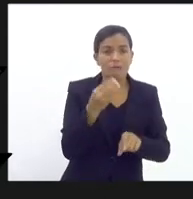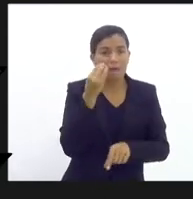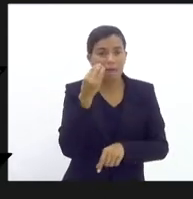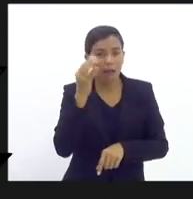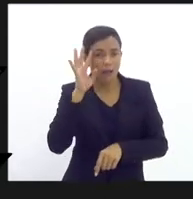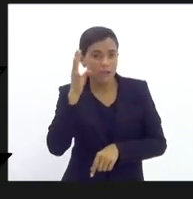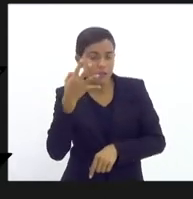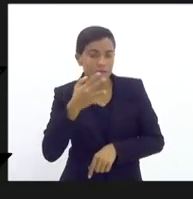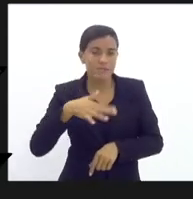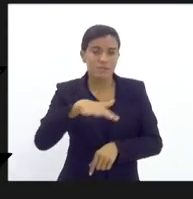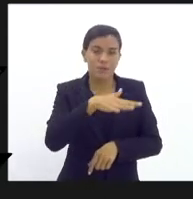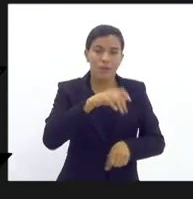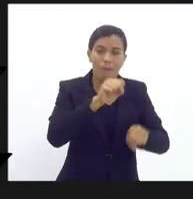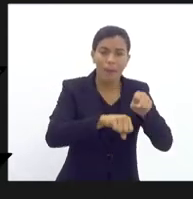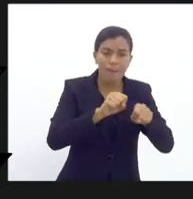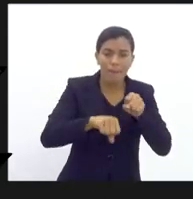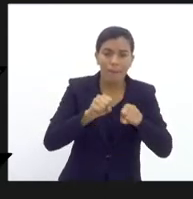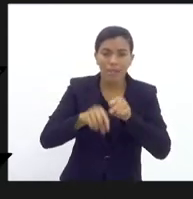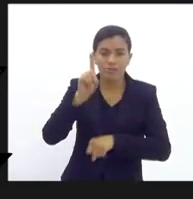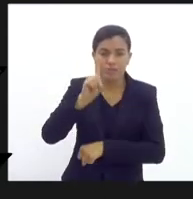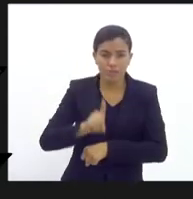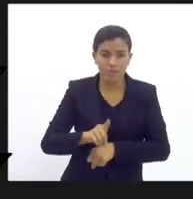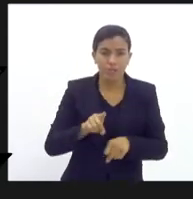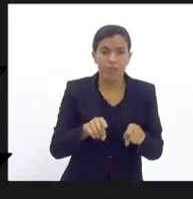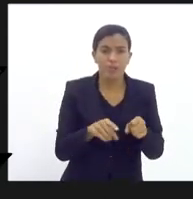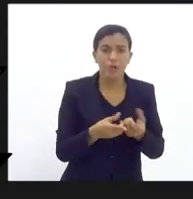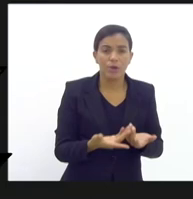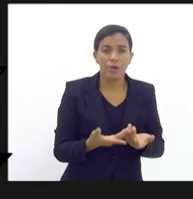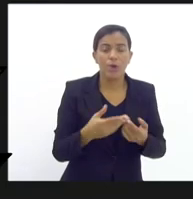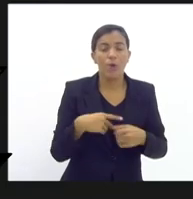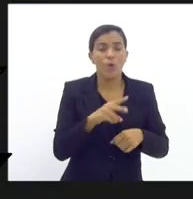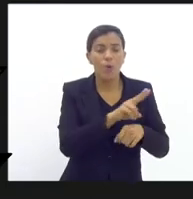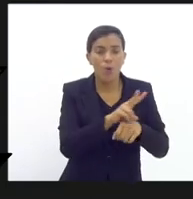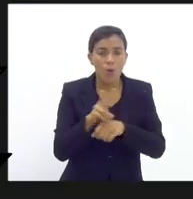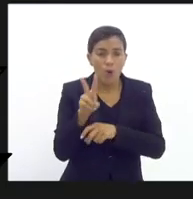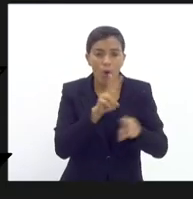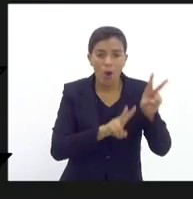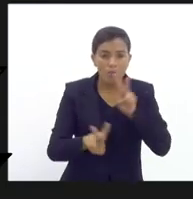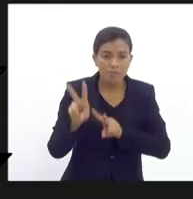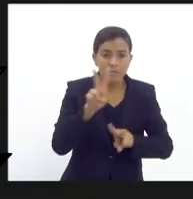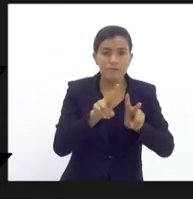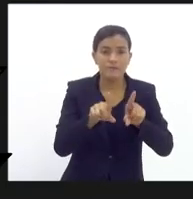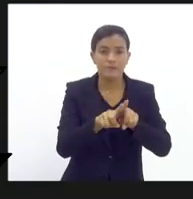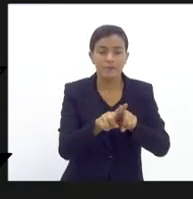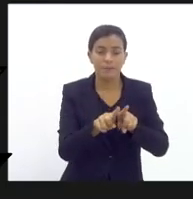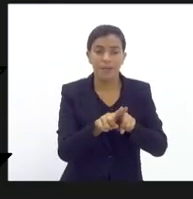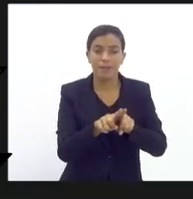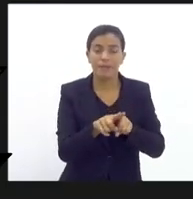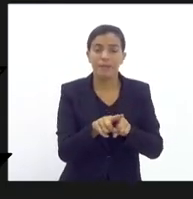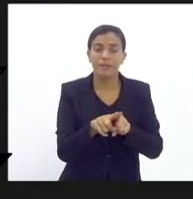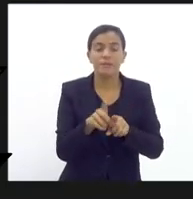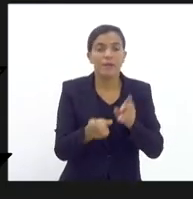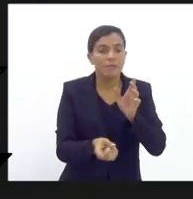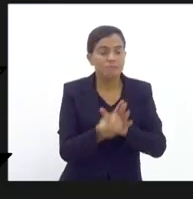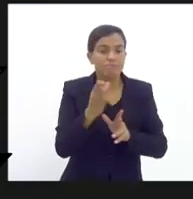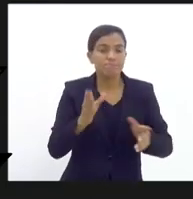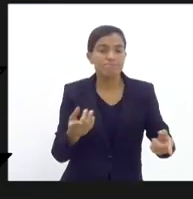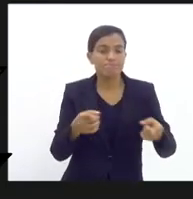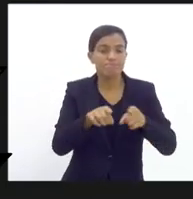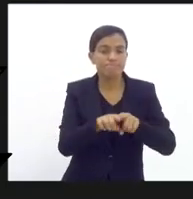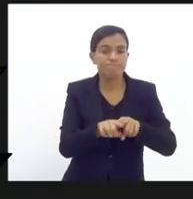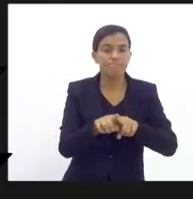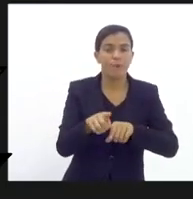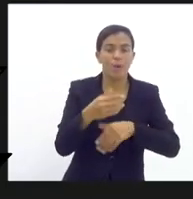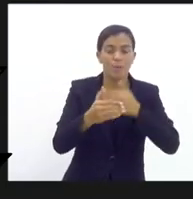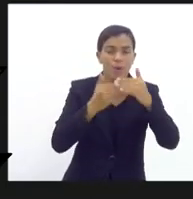para essas situações de violação de direitos né uma Observatório ele também está criando seria